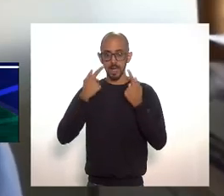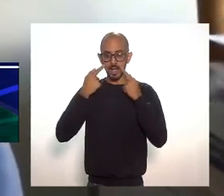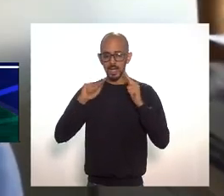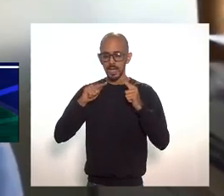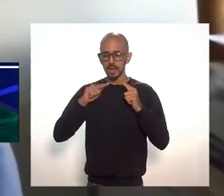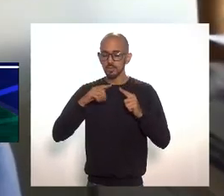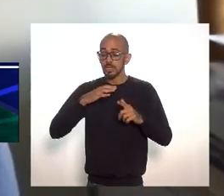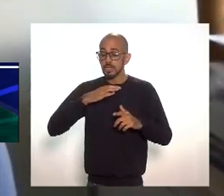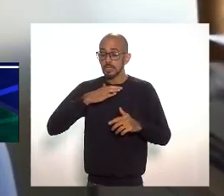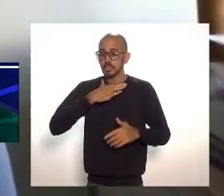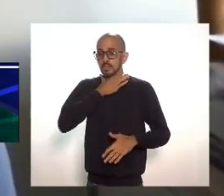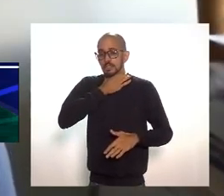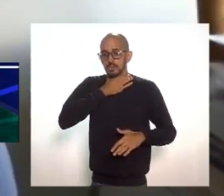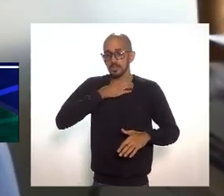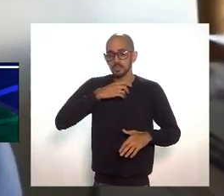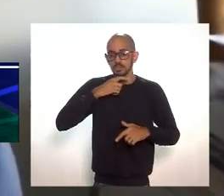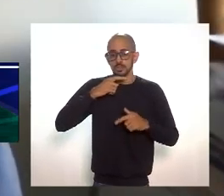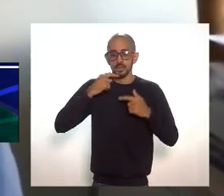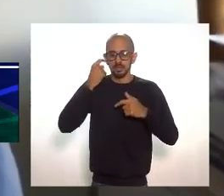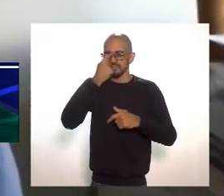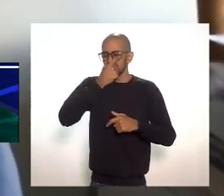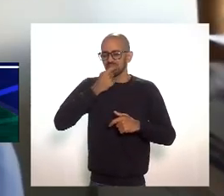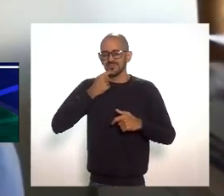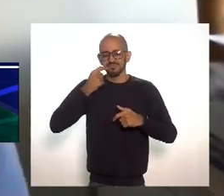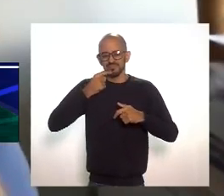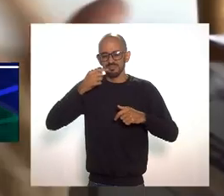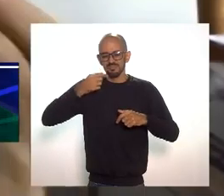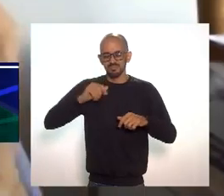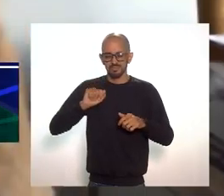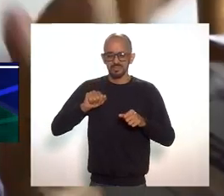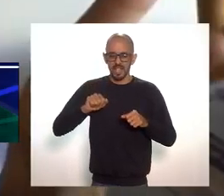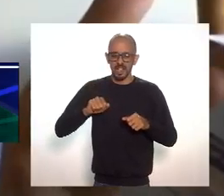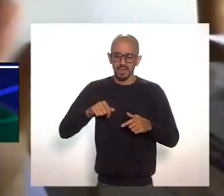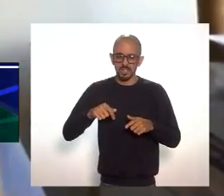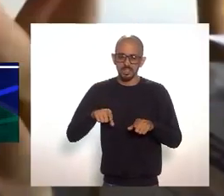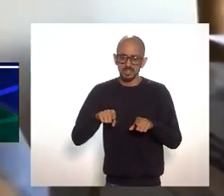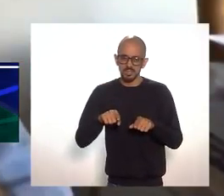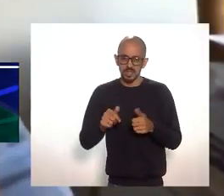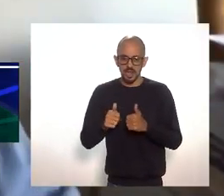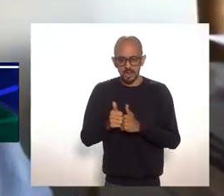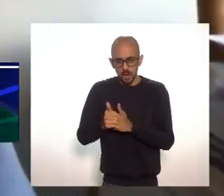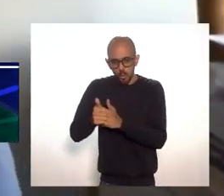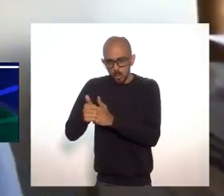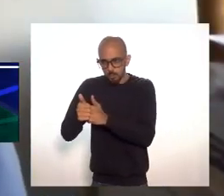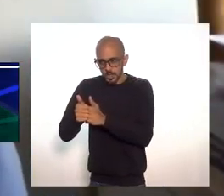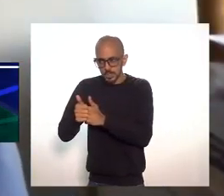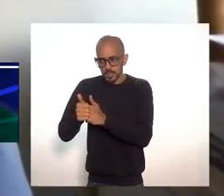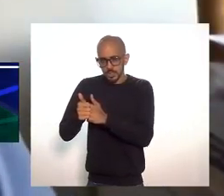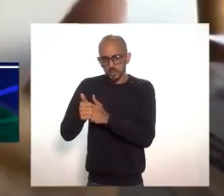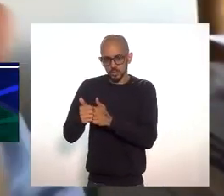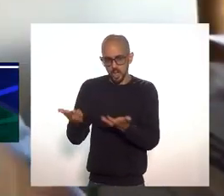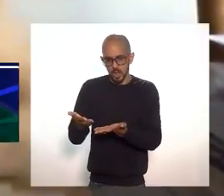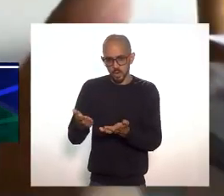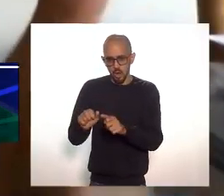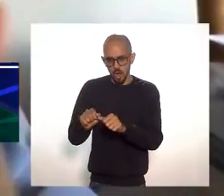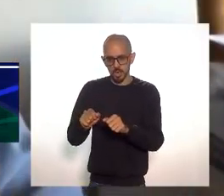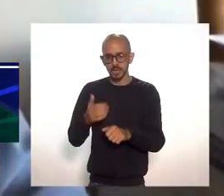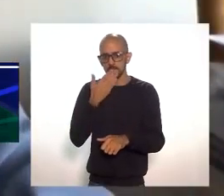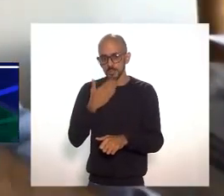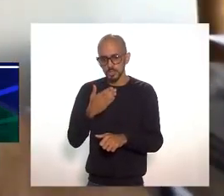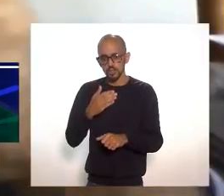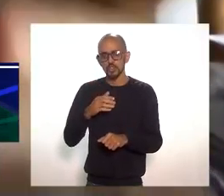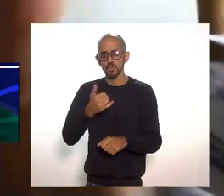sinusite, está no soro, acompanhando o som, mas sem poder estar presente. Então, está pedindo